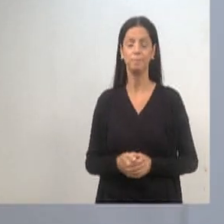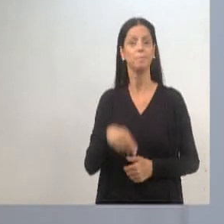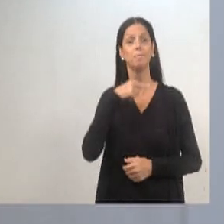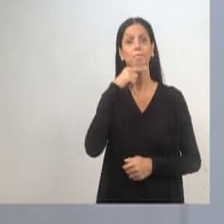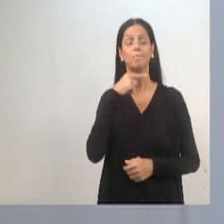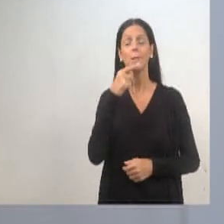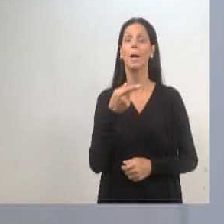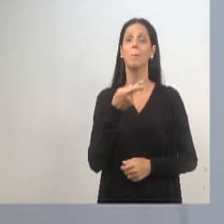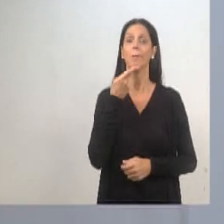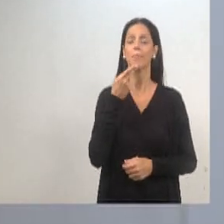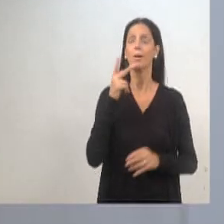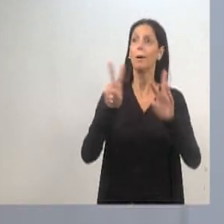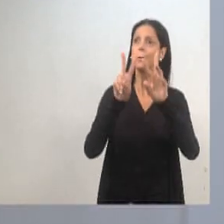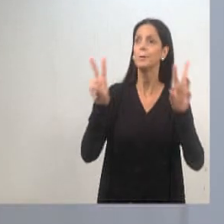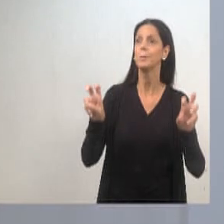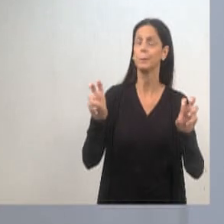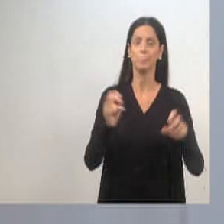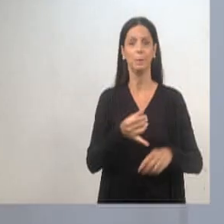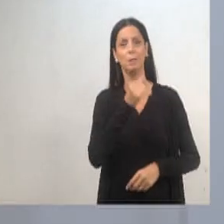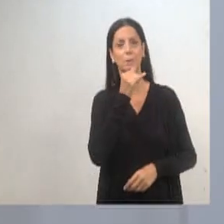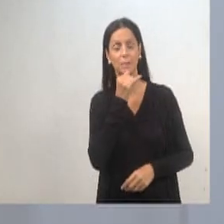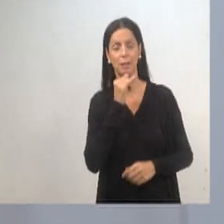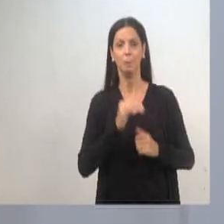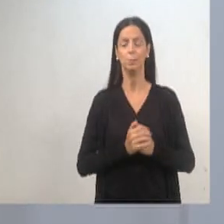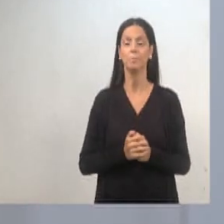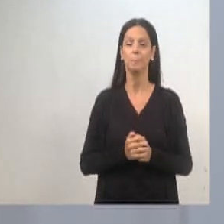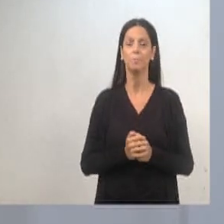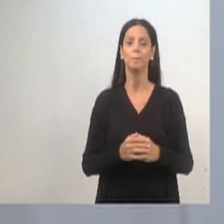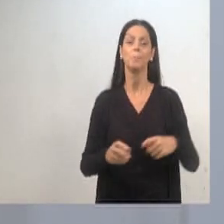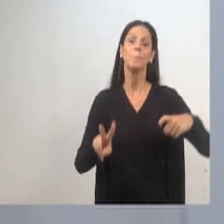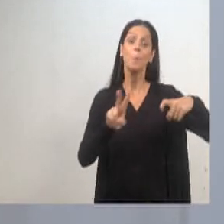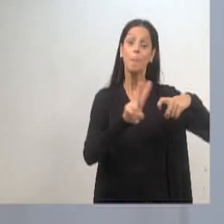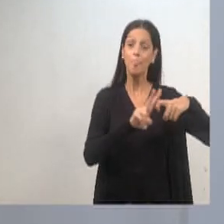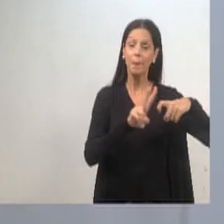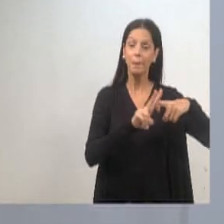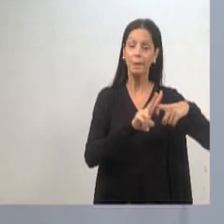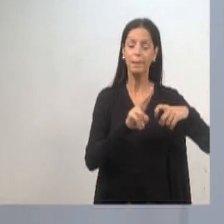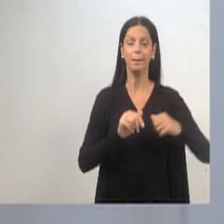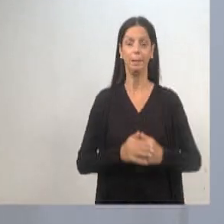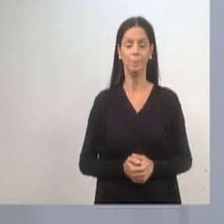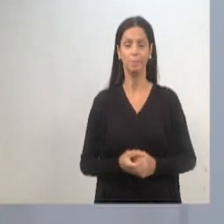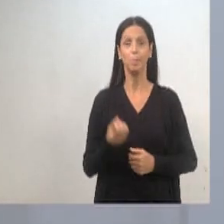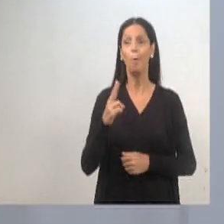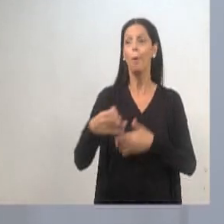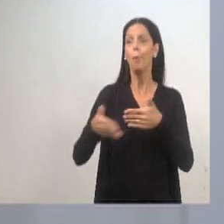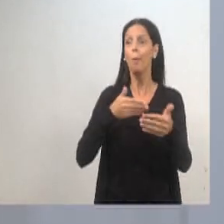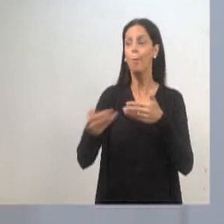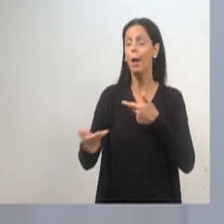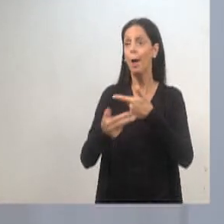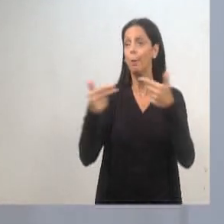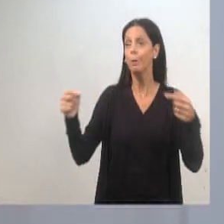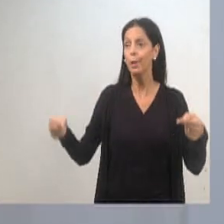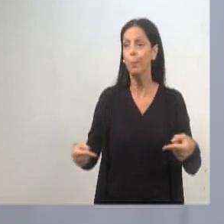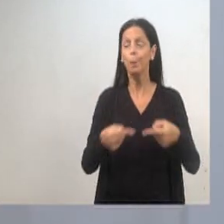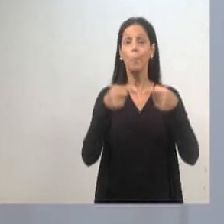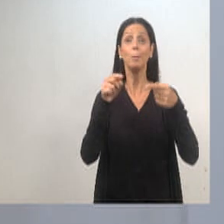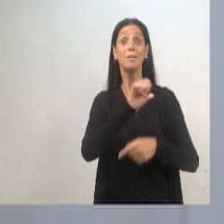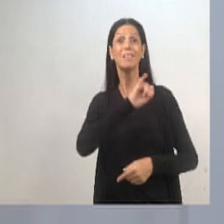gente ficar falando sobre, por exemplo, clínica veterinária municipal aqui ou qualquer coisa do tipo, quando a gente